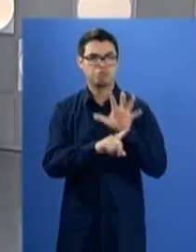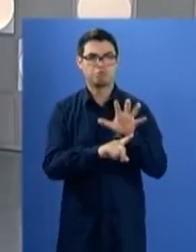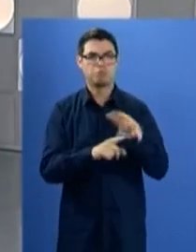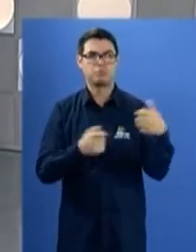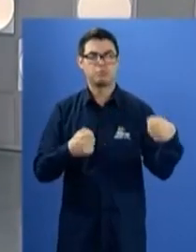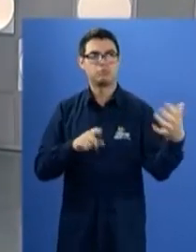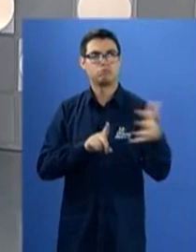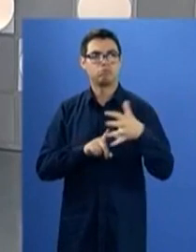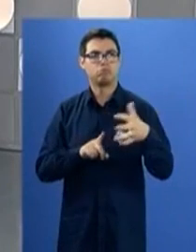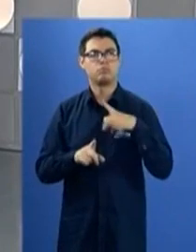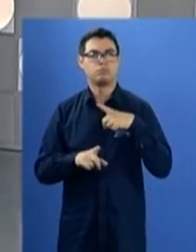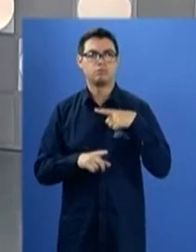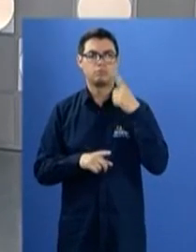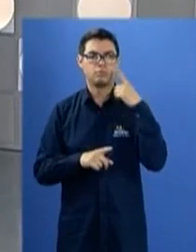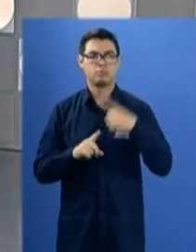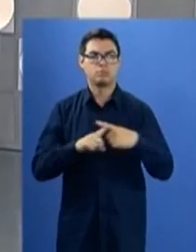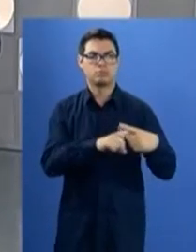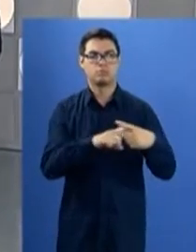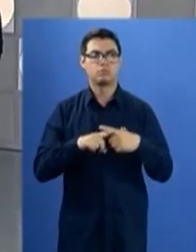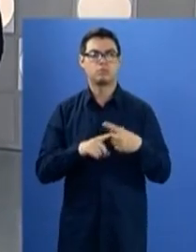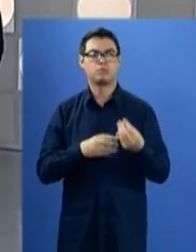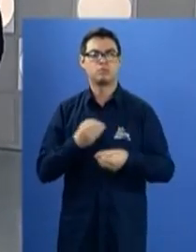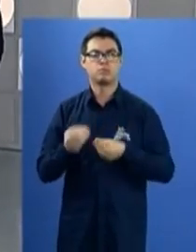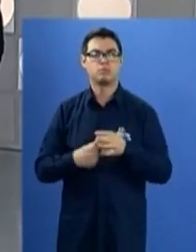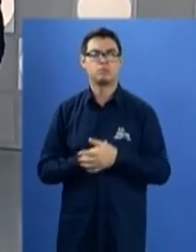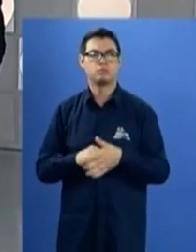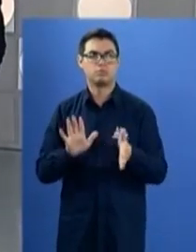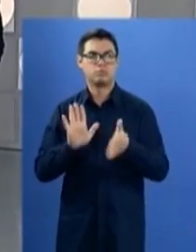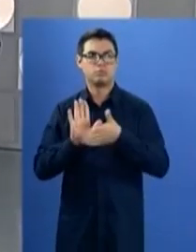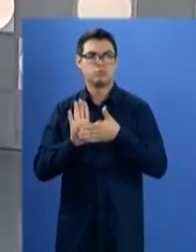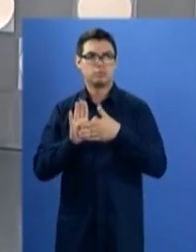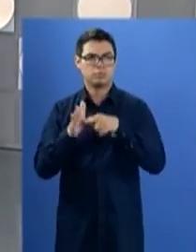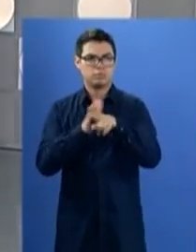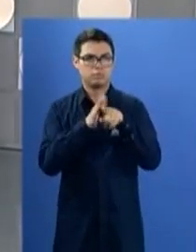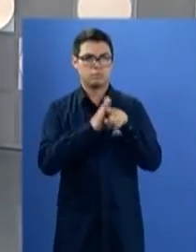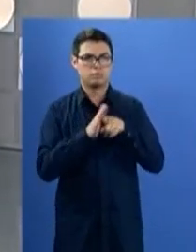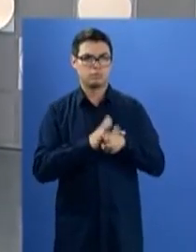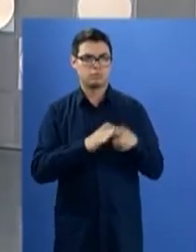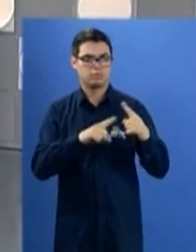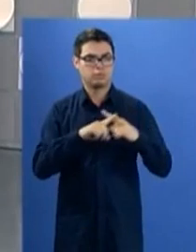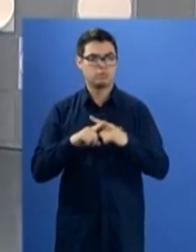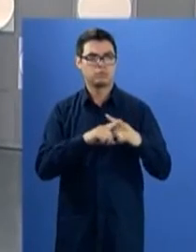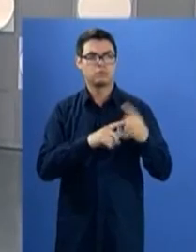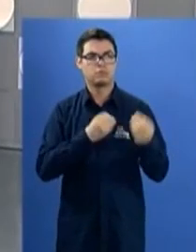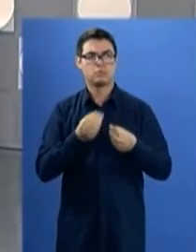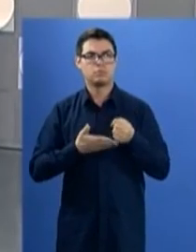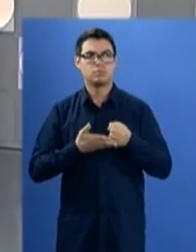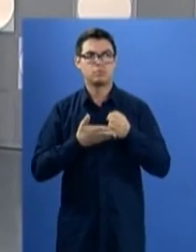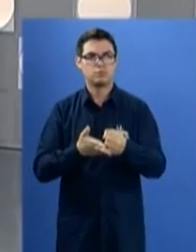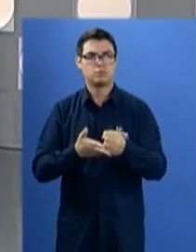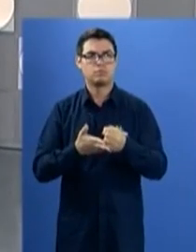aqueles concorrentes, né? Basicamente, o propósito da análise da concorrência é ajudar